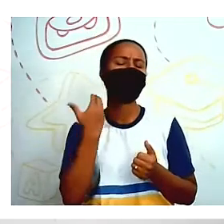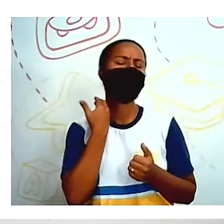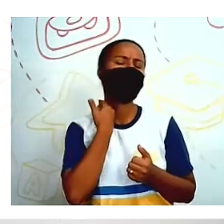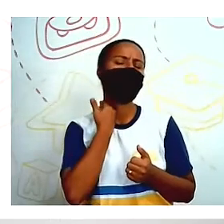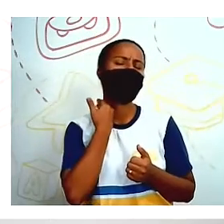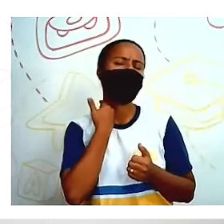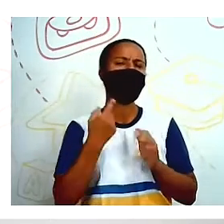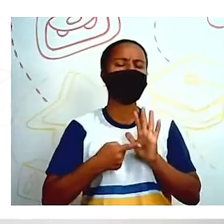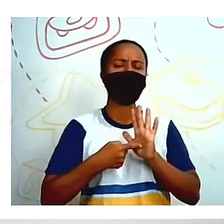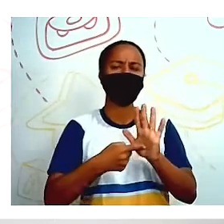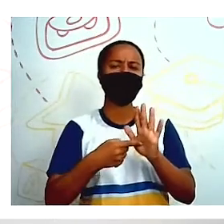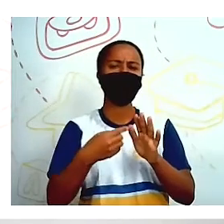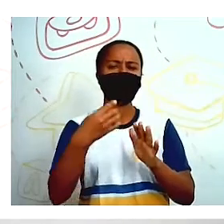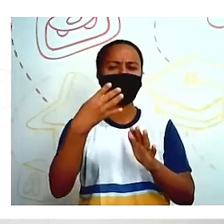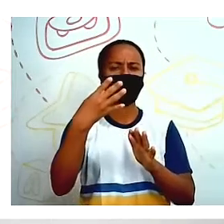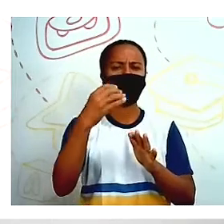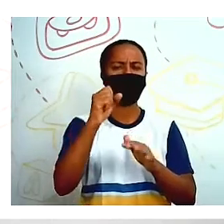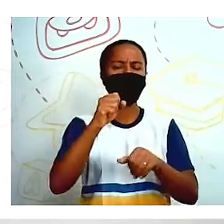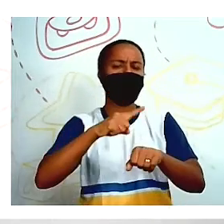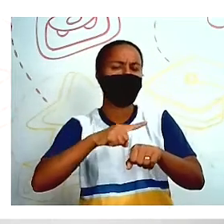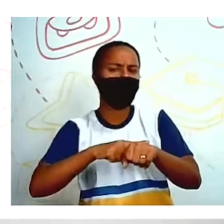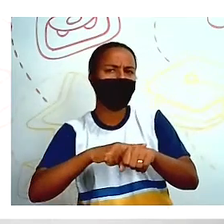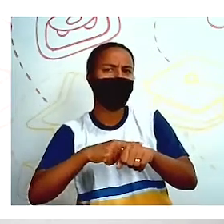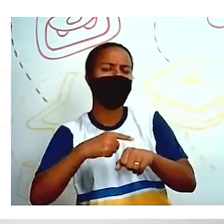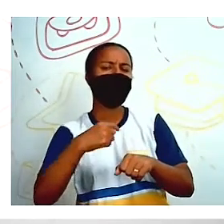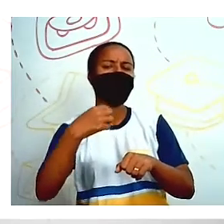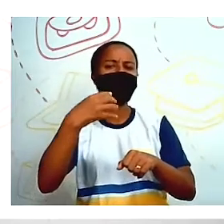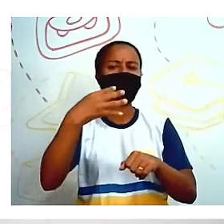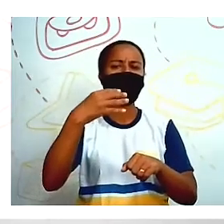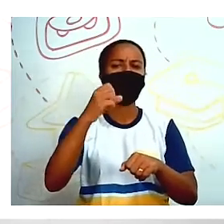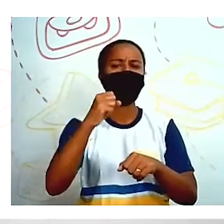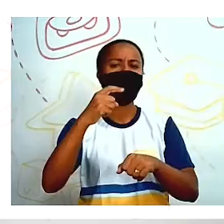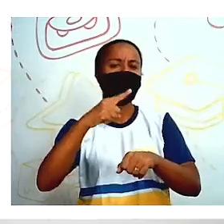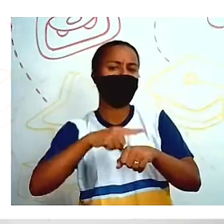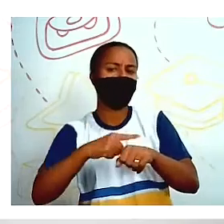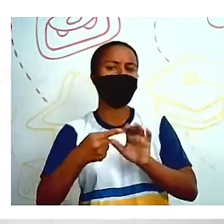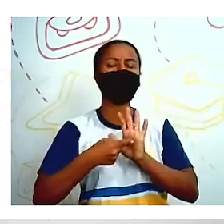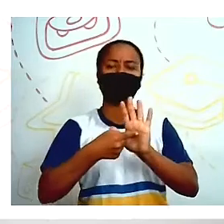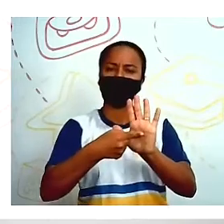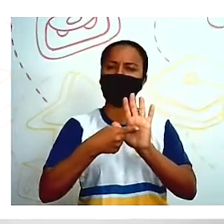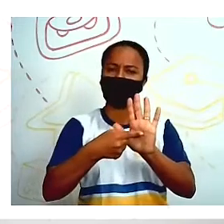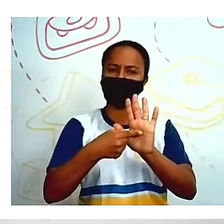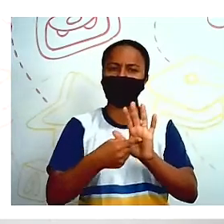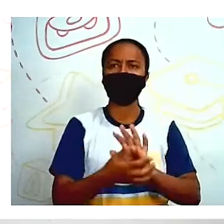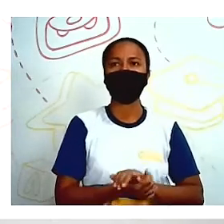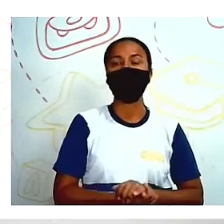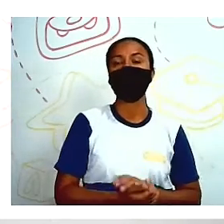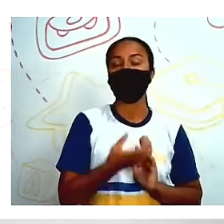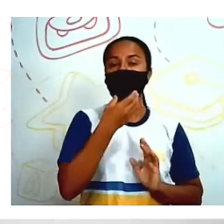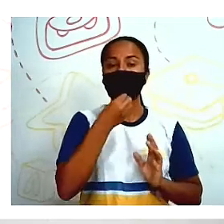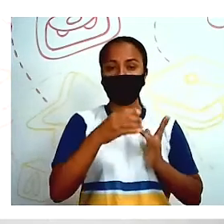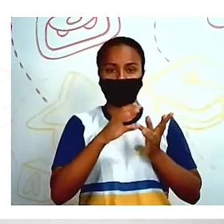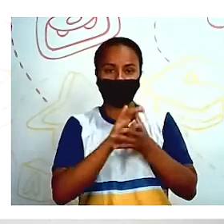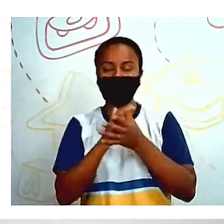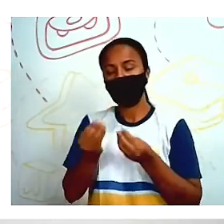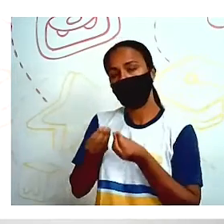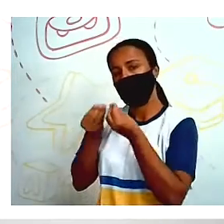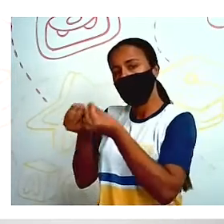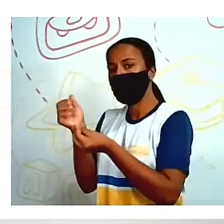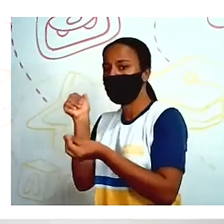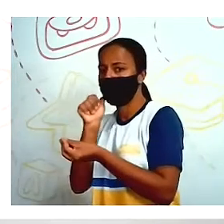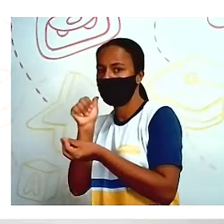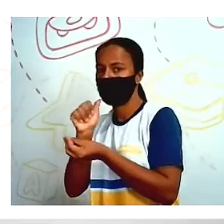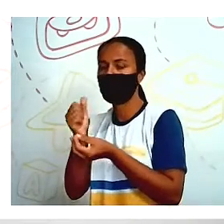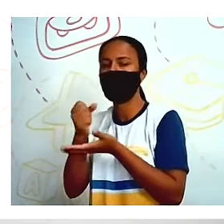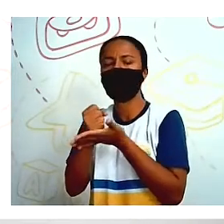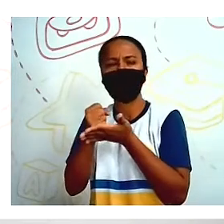horas. Então, o vice-rei, sem ter mais o que fazer, deu para a esposa a quina-quina, que é uma poção